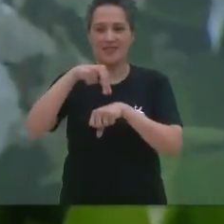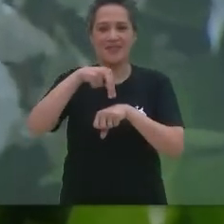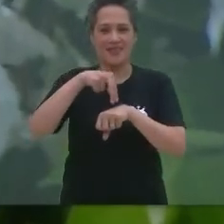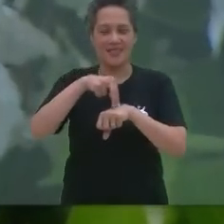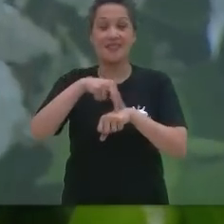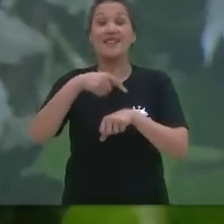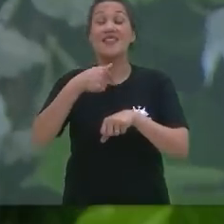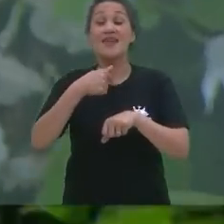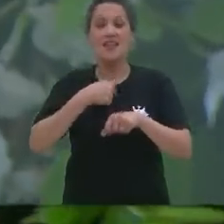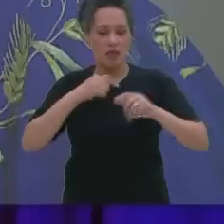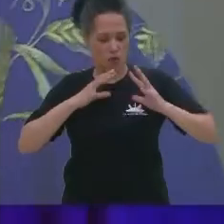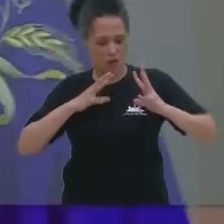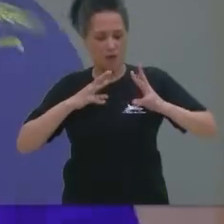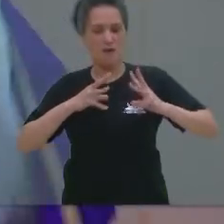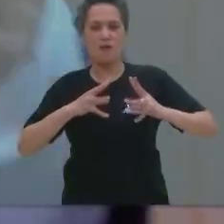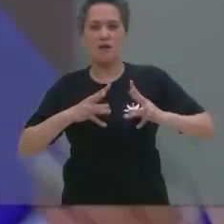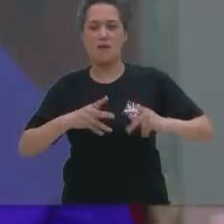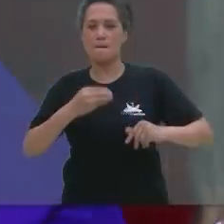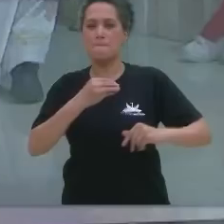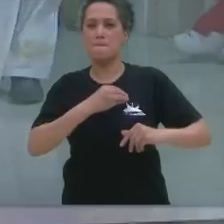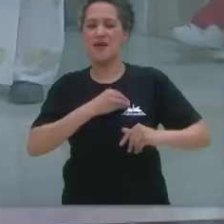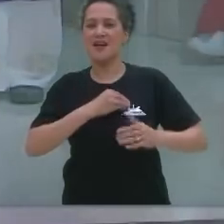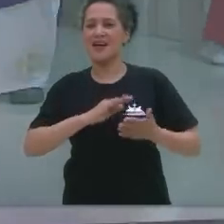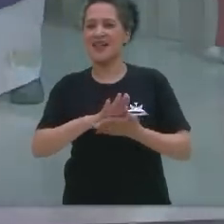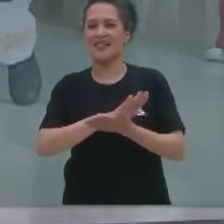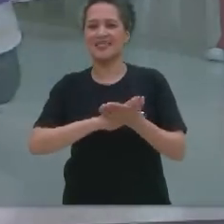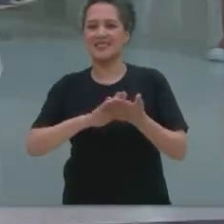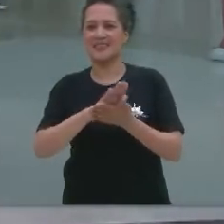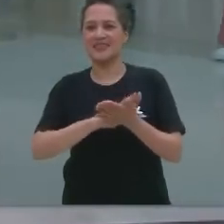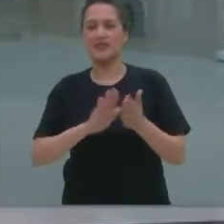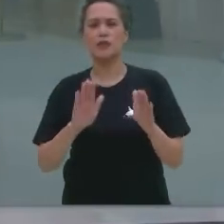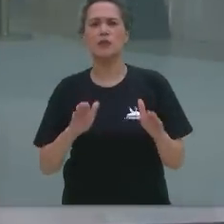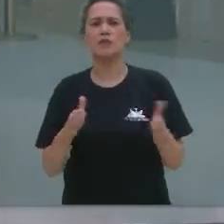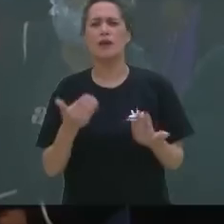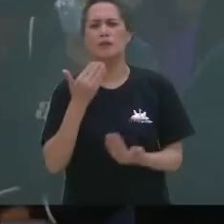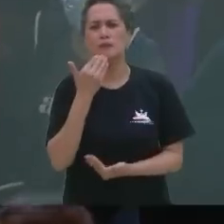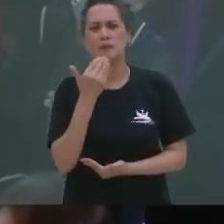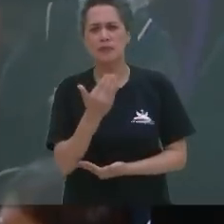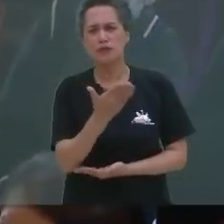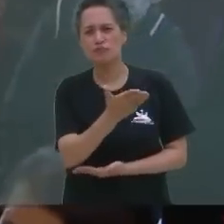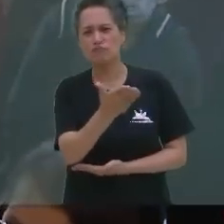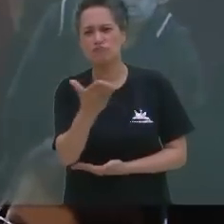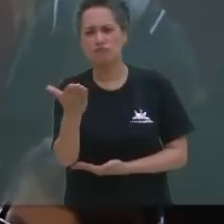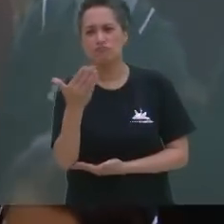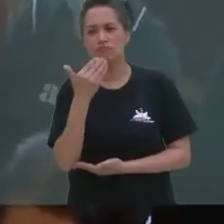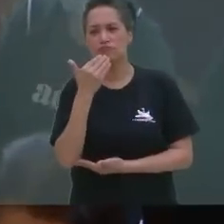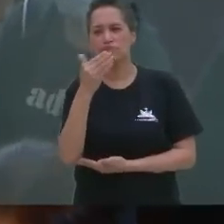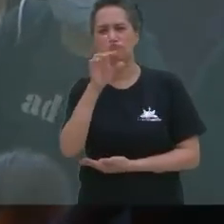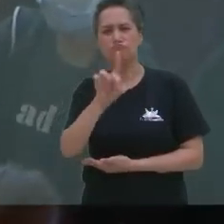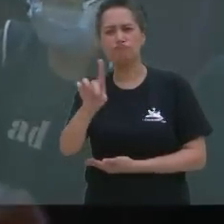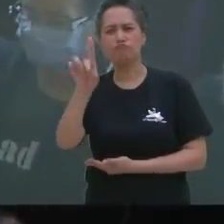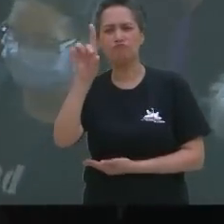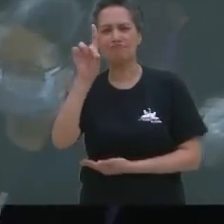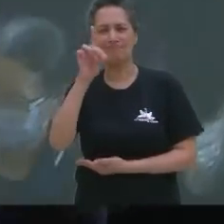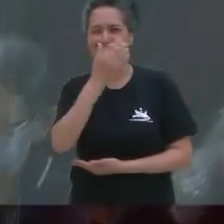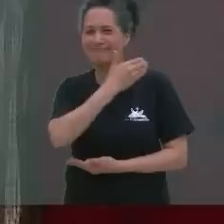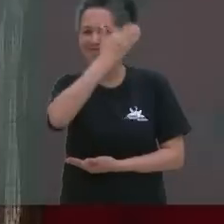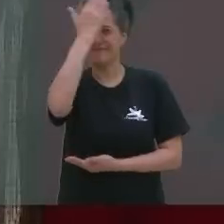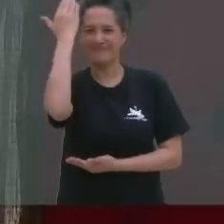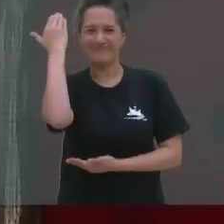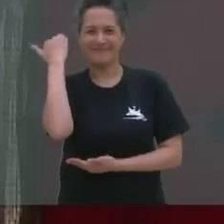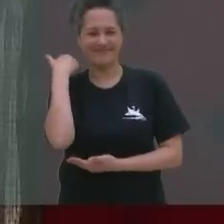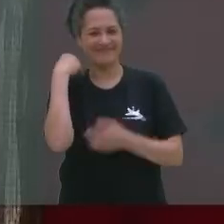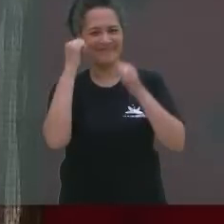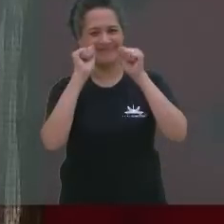a Imaculada Conceição. De pé, qual a intenção que você quer pedir a Deus por Nossa Senhora das